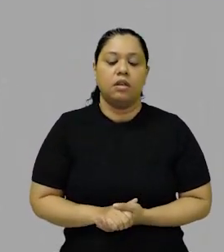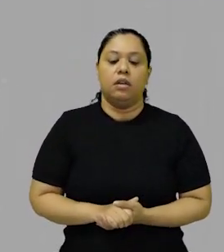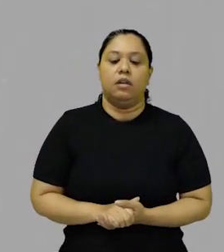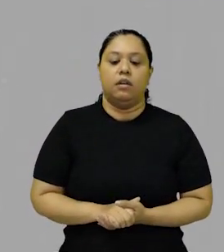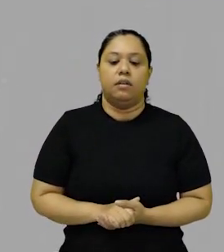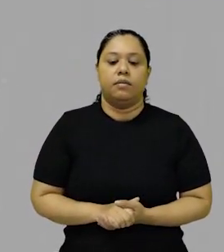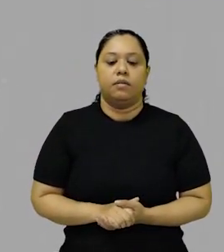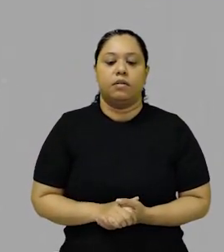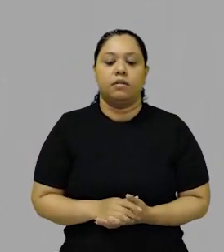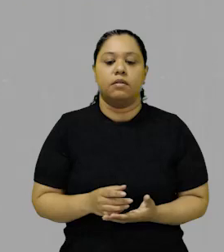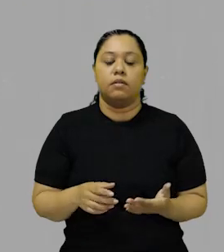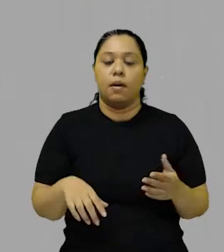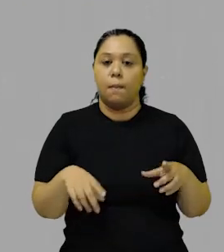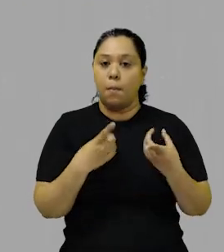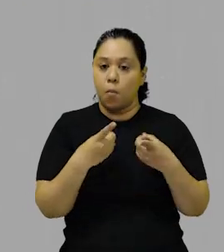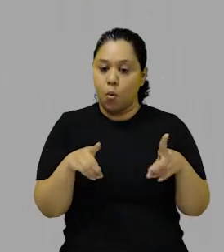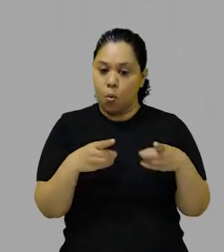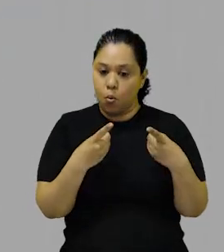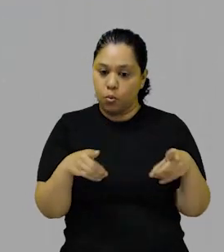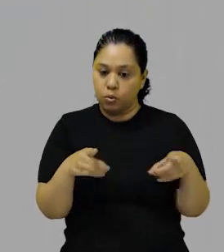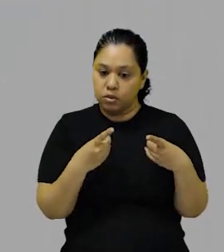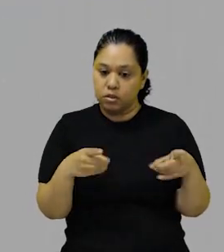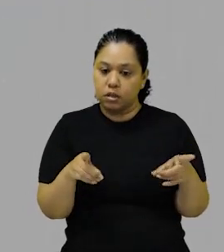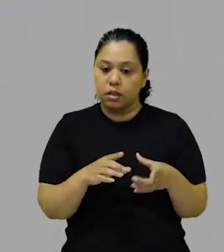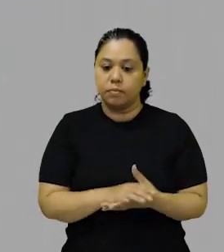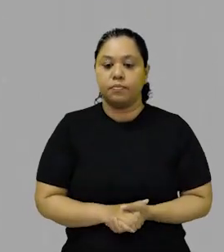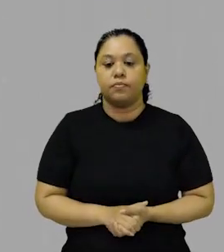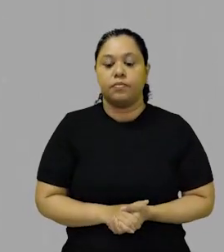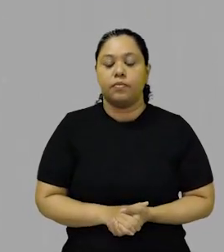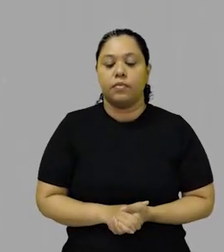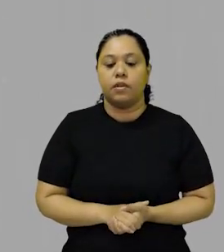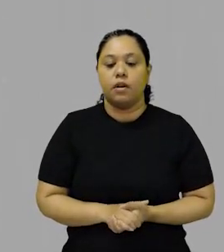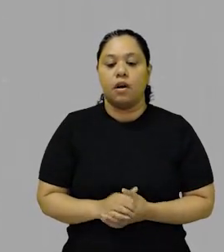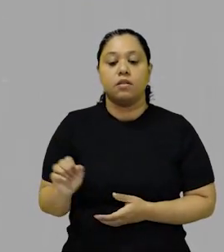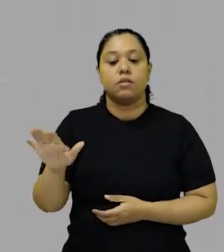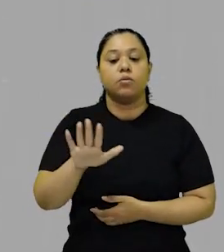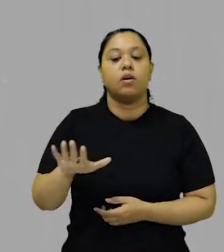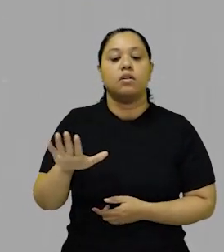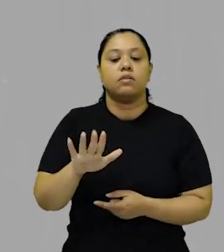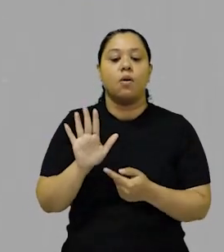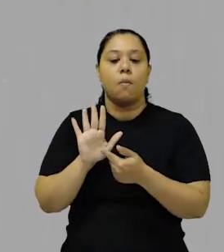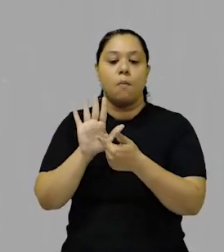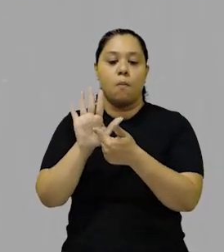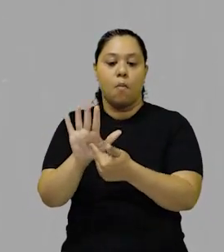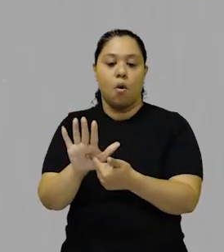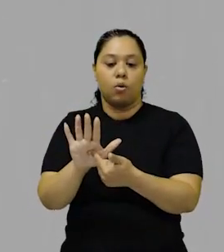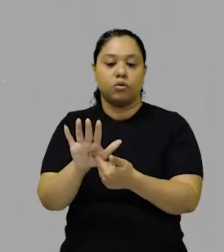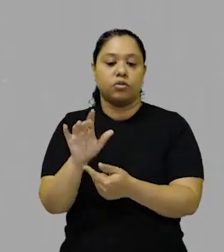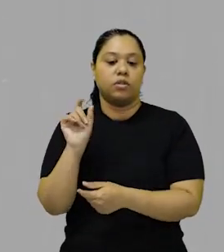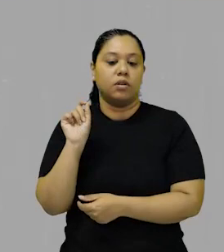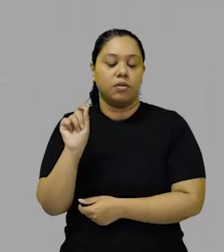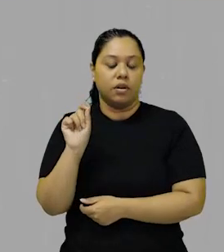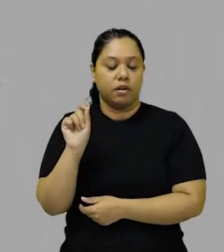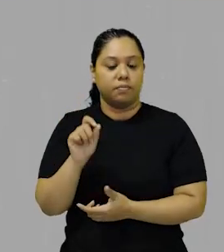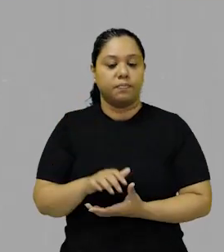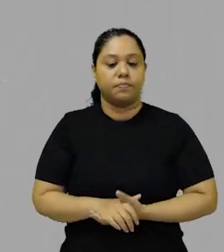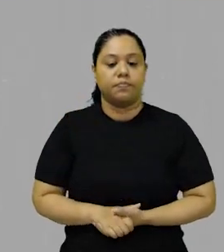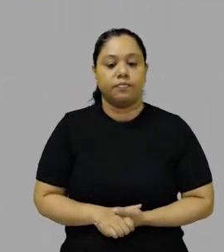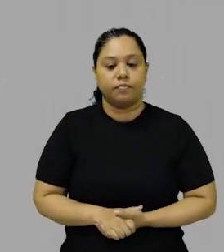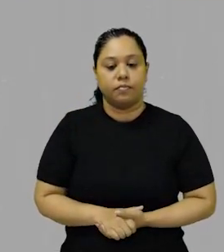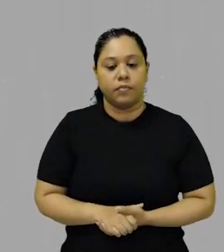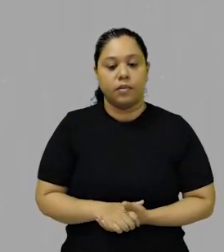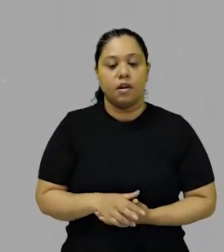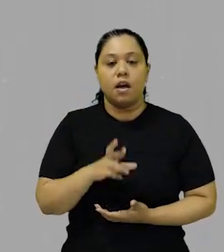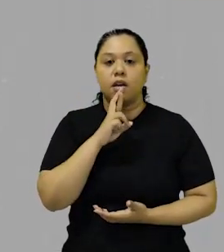da música Crystal Ball, essa situação fica evidente quando é revelado à pessoa que ela, e aí a